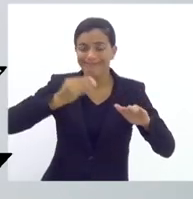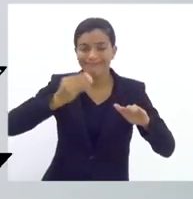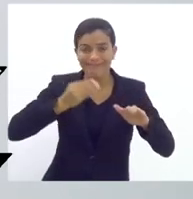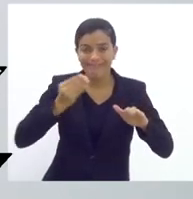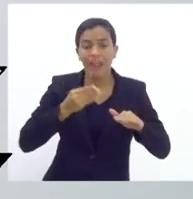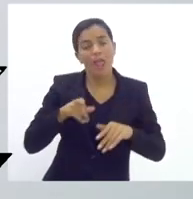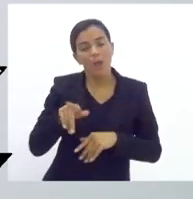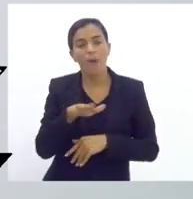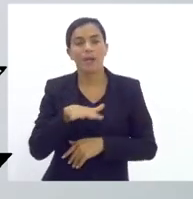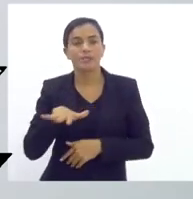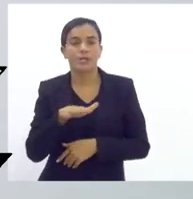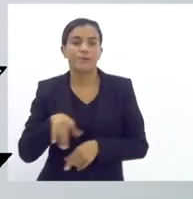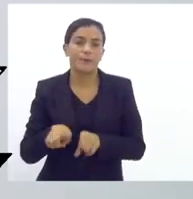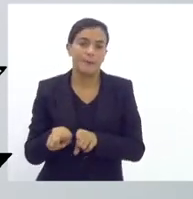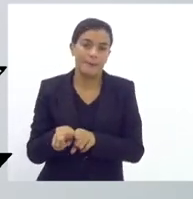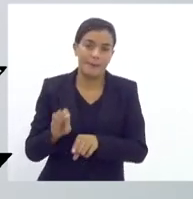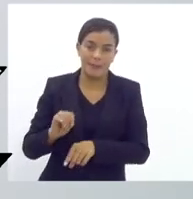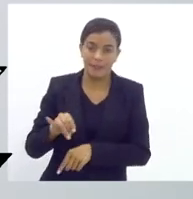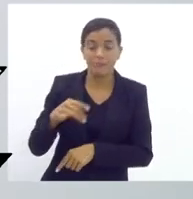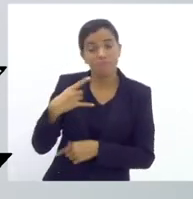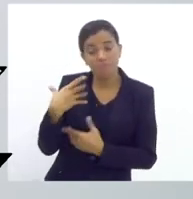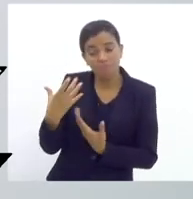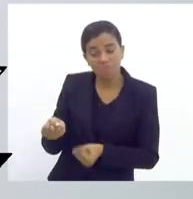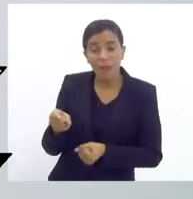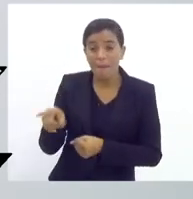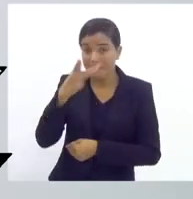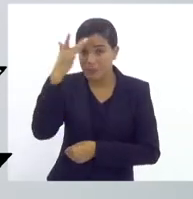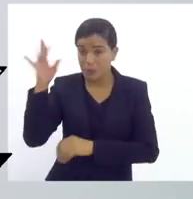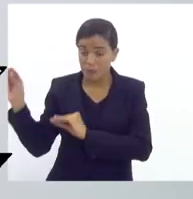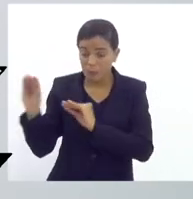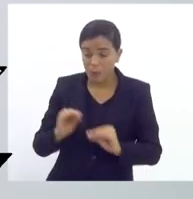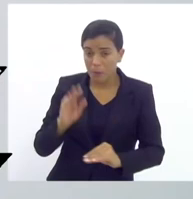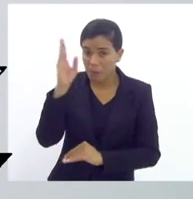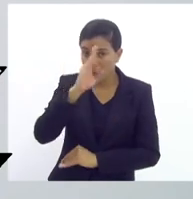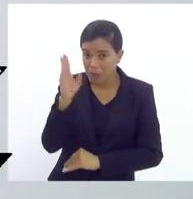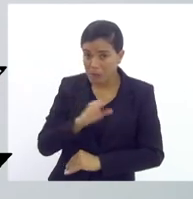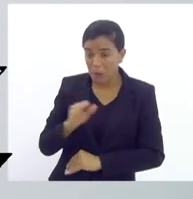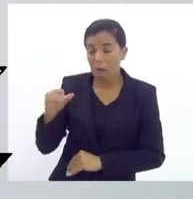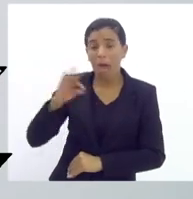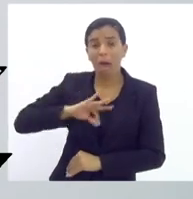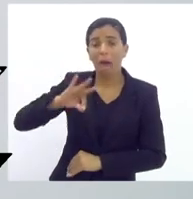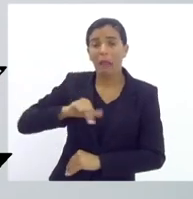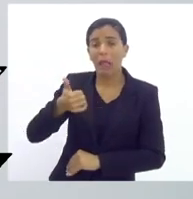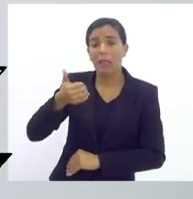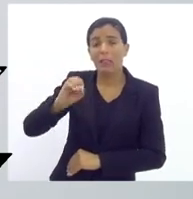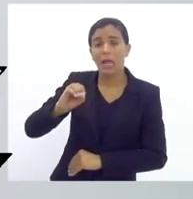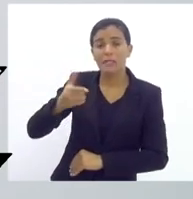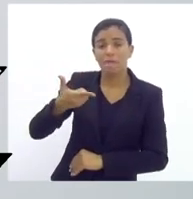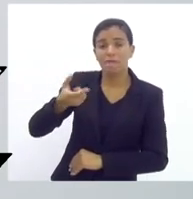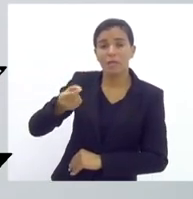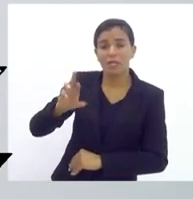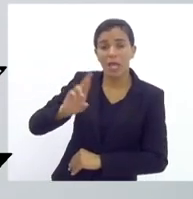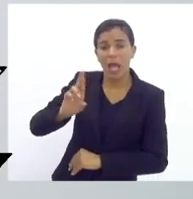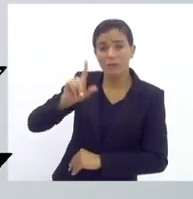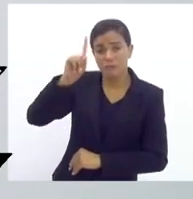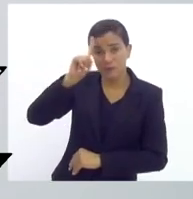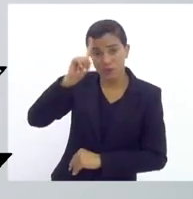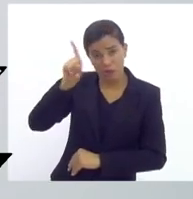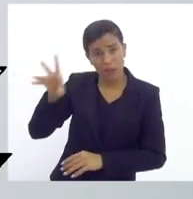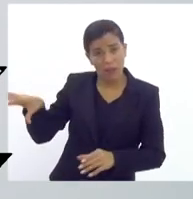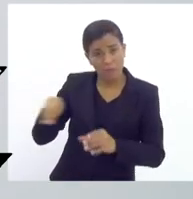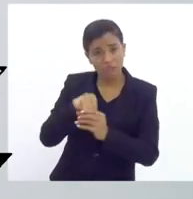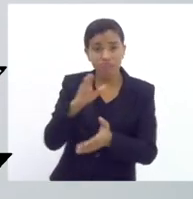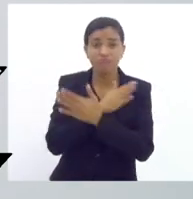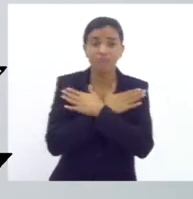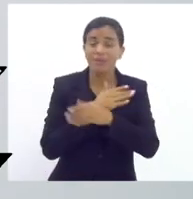né ou seja se considera que esse Imigrante refugiado que tá ganhando 10 20 reais por dia que ele